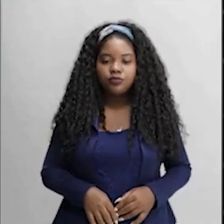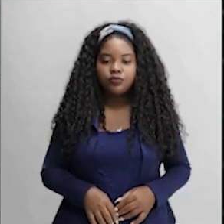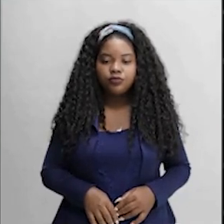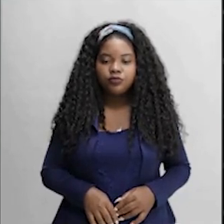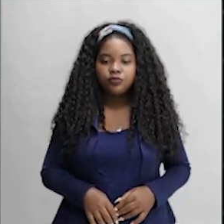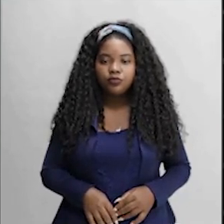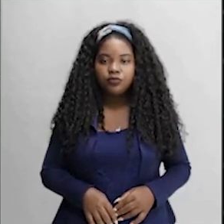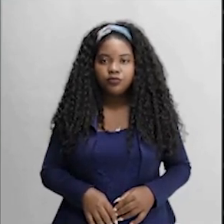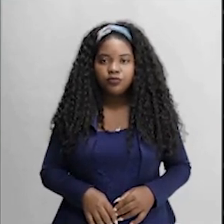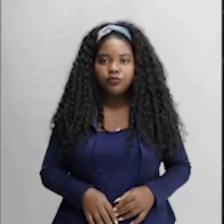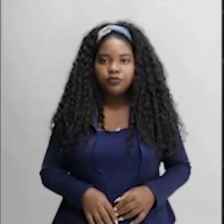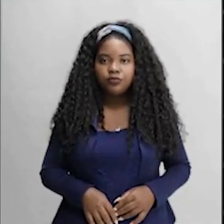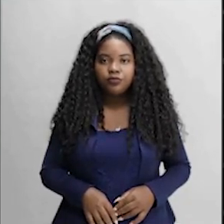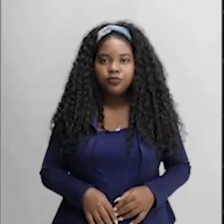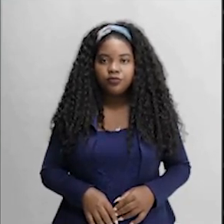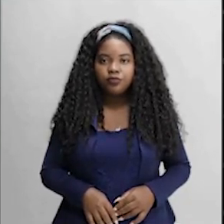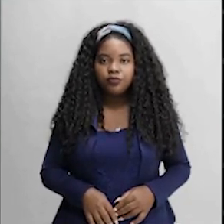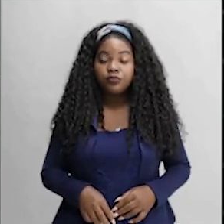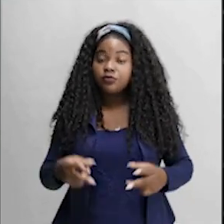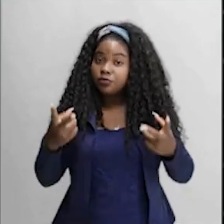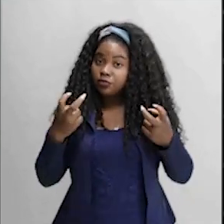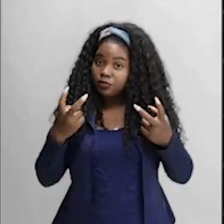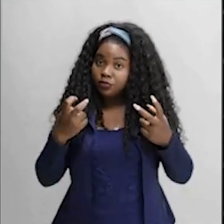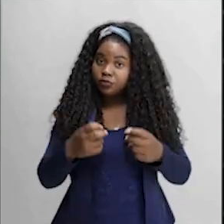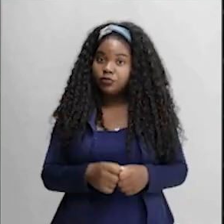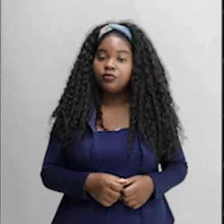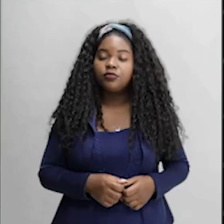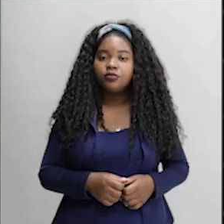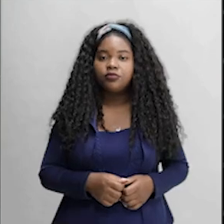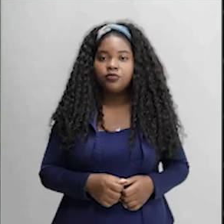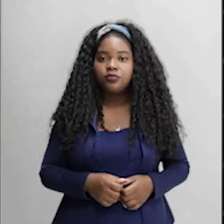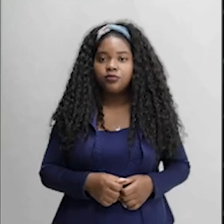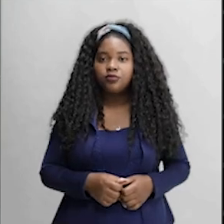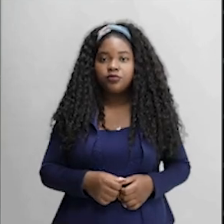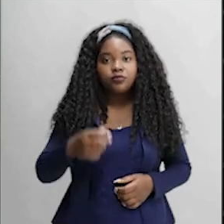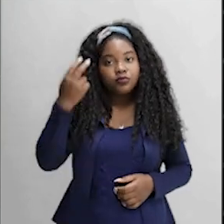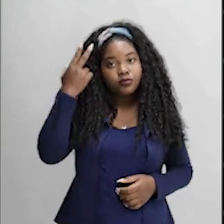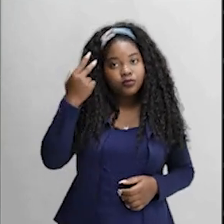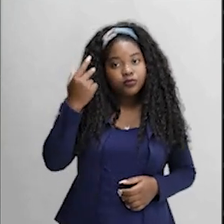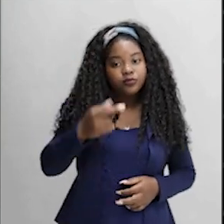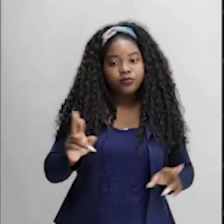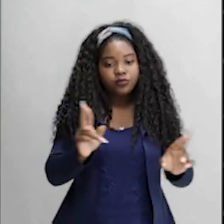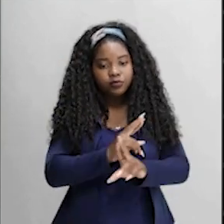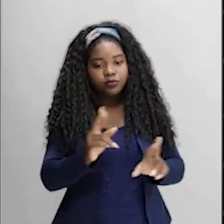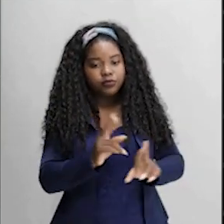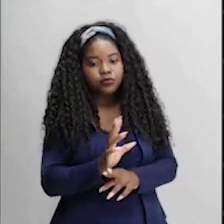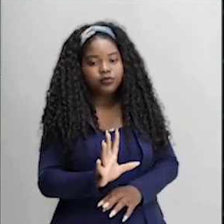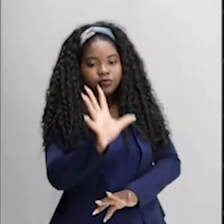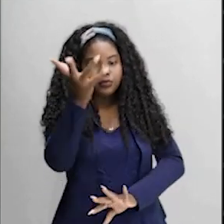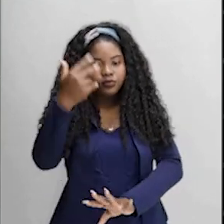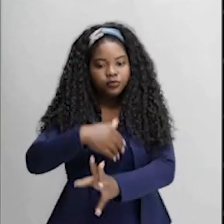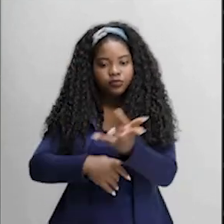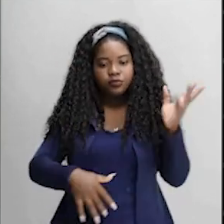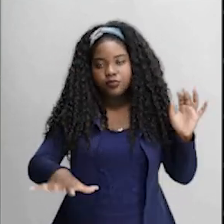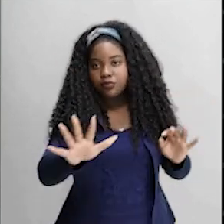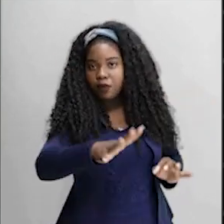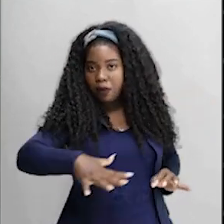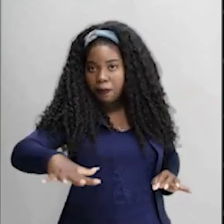certo, é que você olhe a expressão natural e você já notou que tem a ver com a natureza,